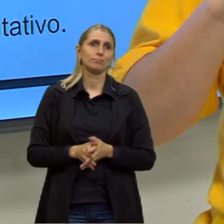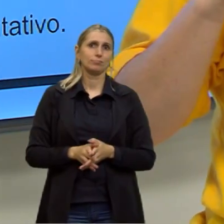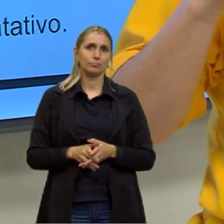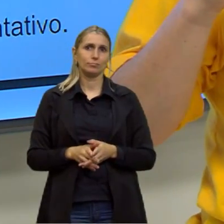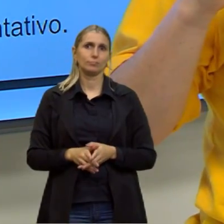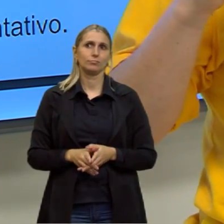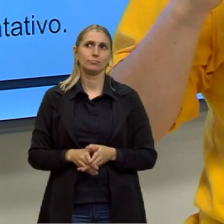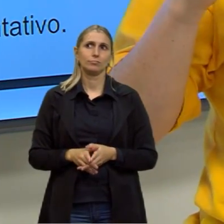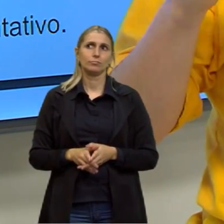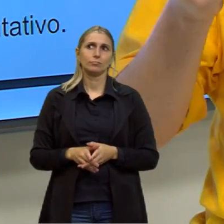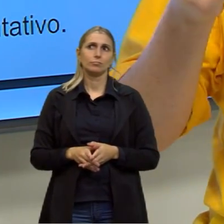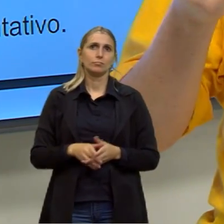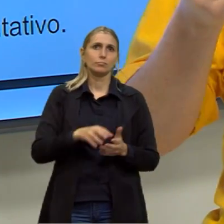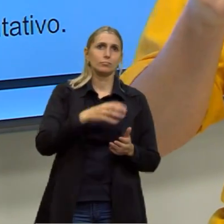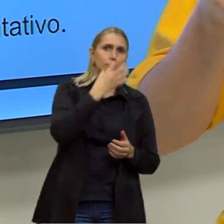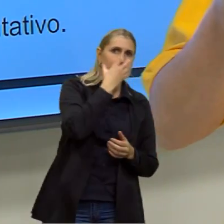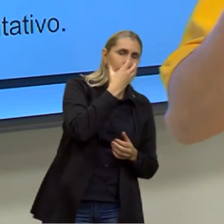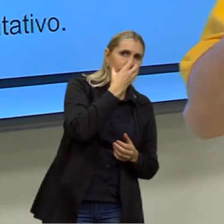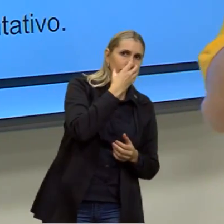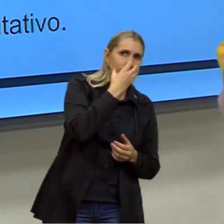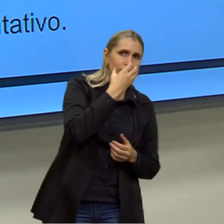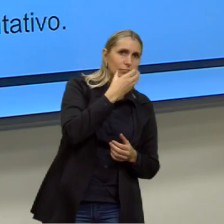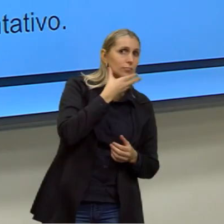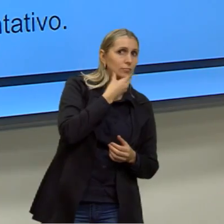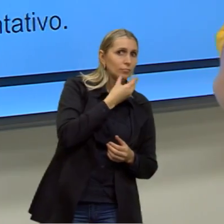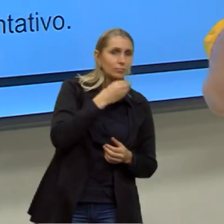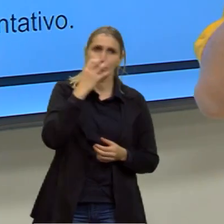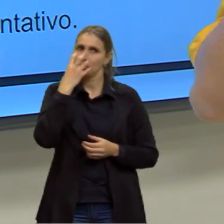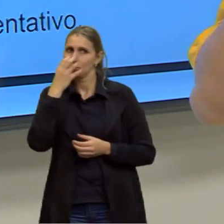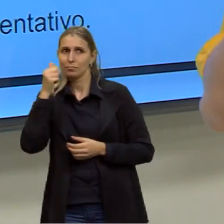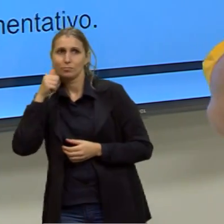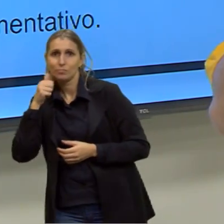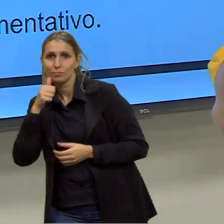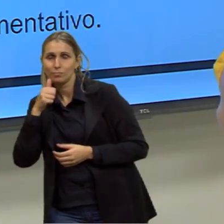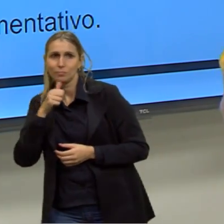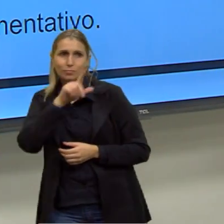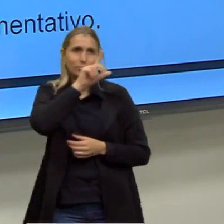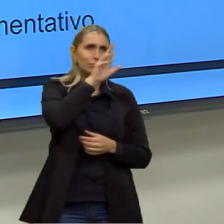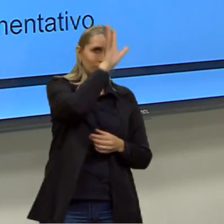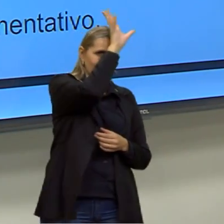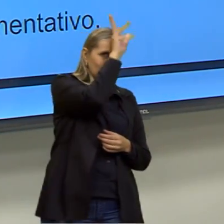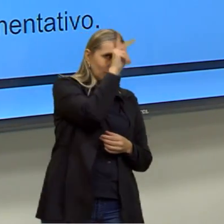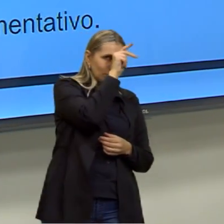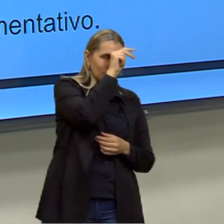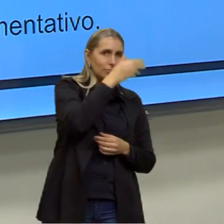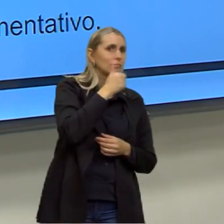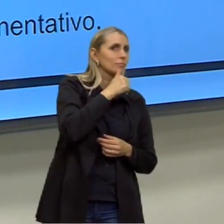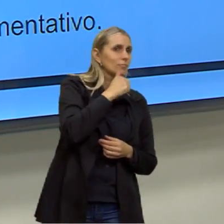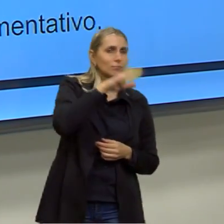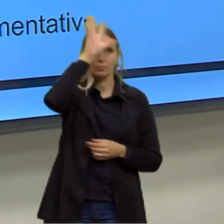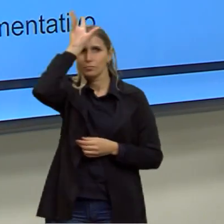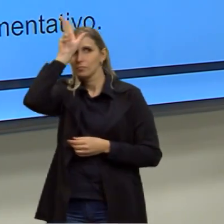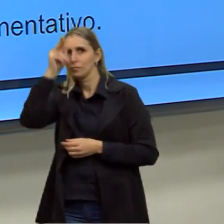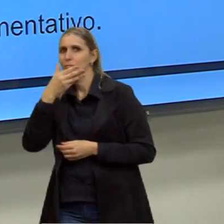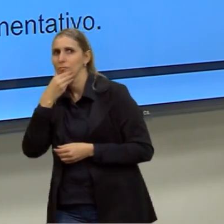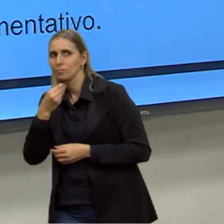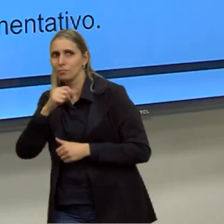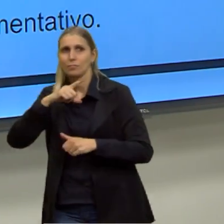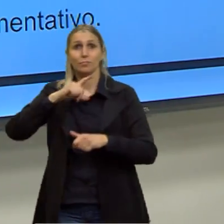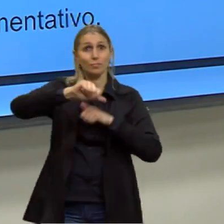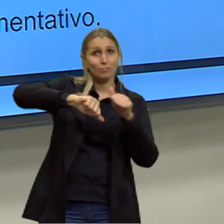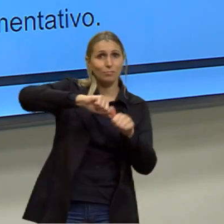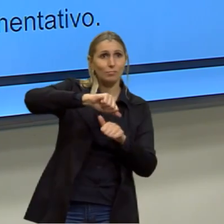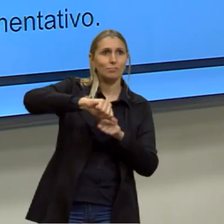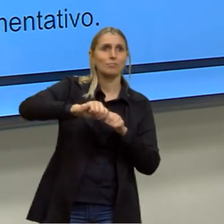exemplo cachorro cadela galinha galo se a gente puder